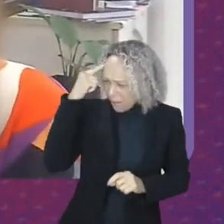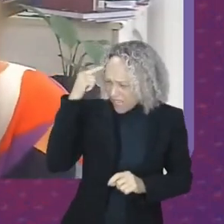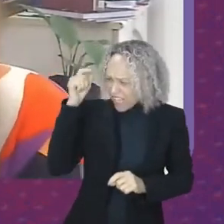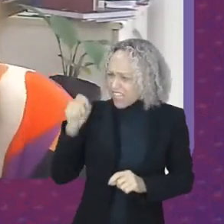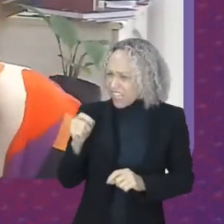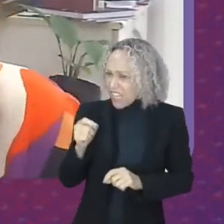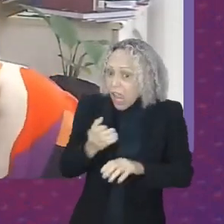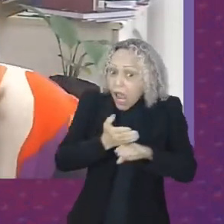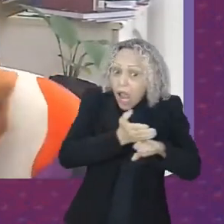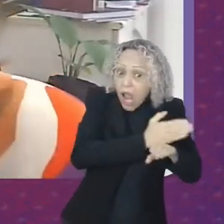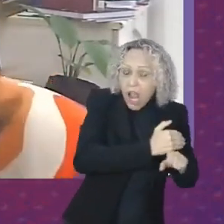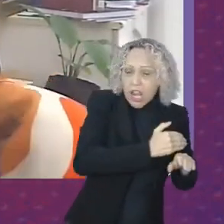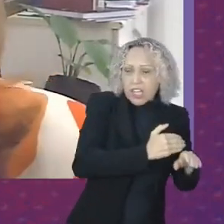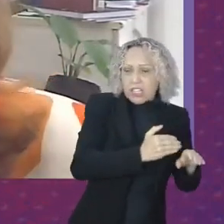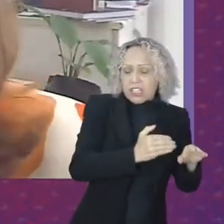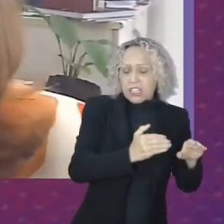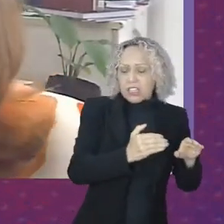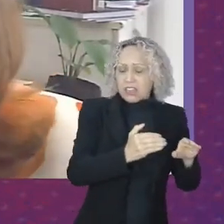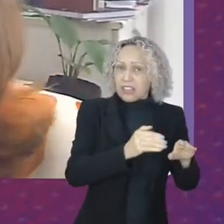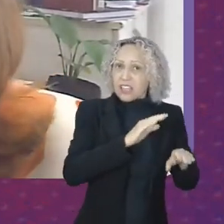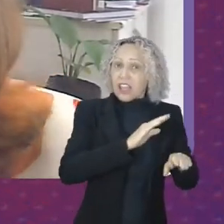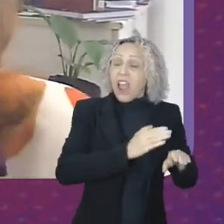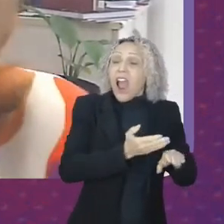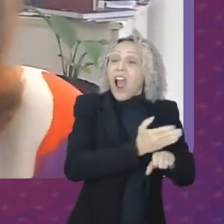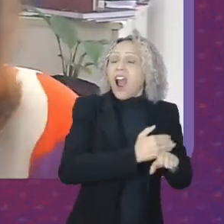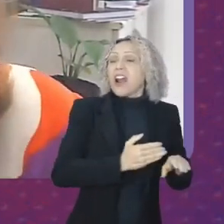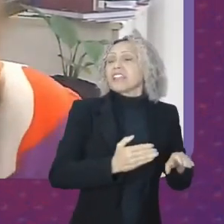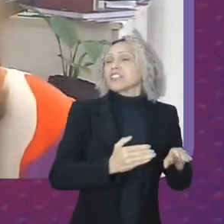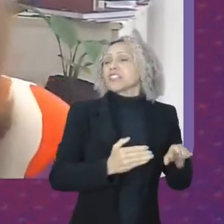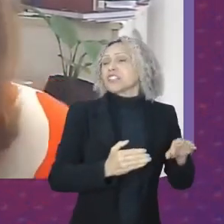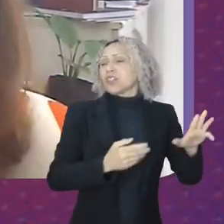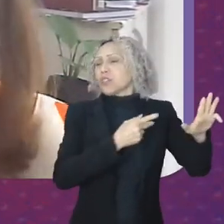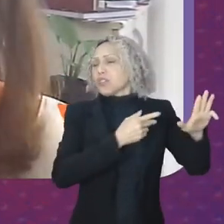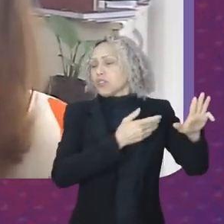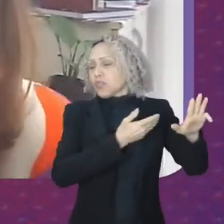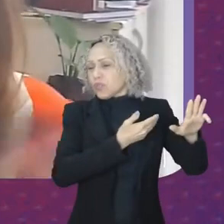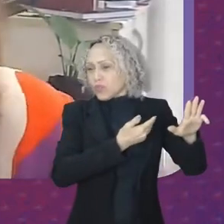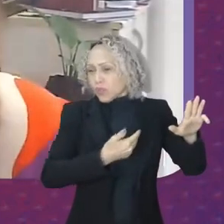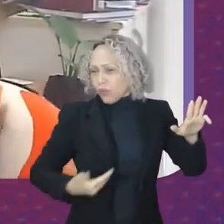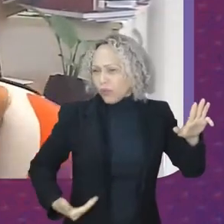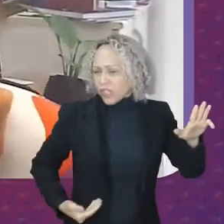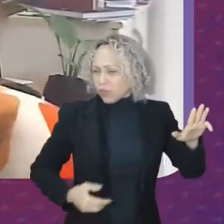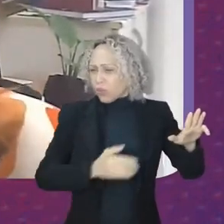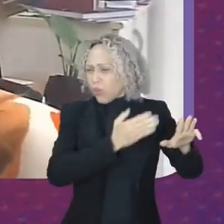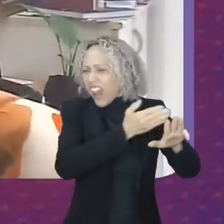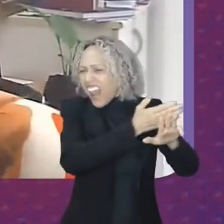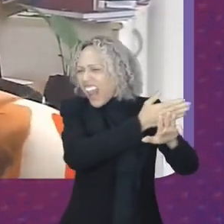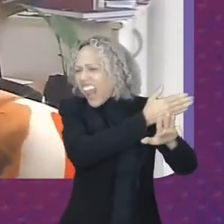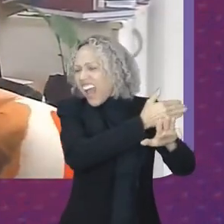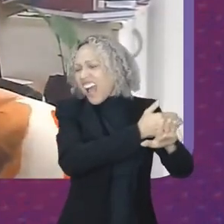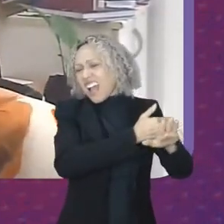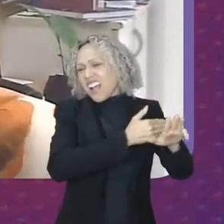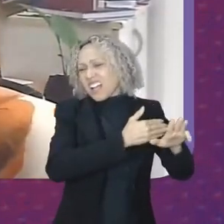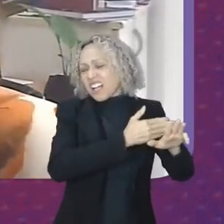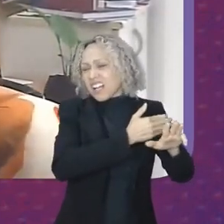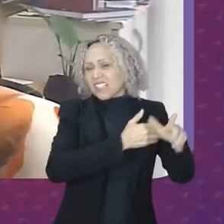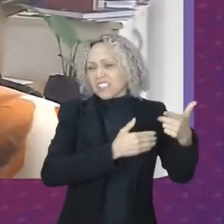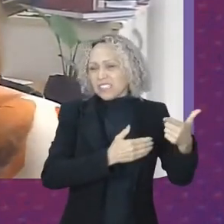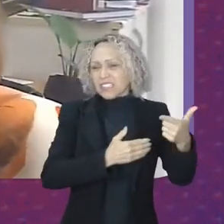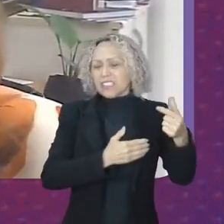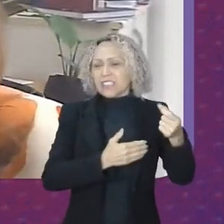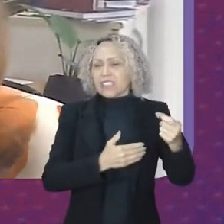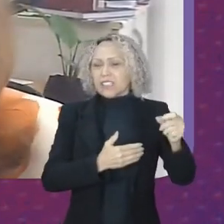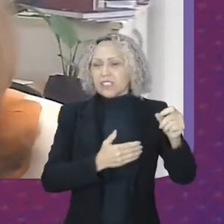antes do governo Lula, uma mulher pudesse denunciar o presidente da sua empresa, como foi o caso da